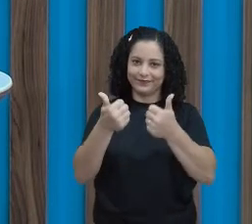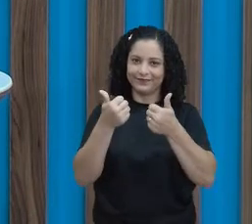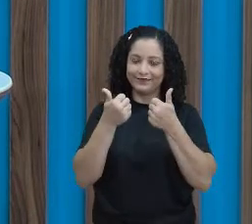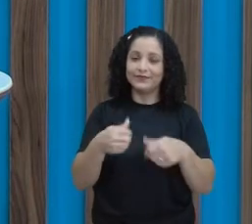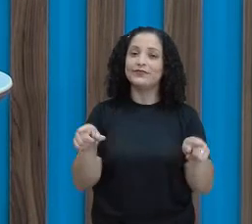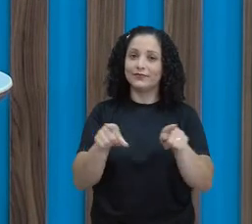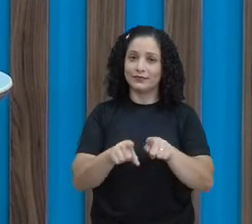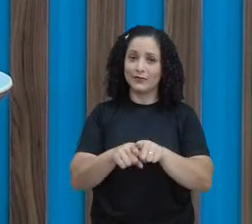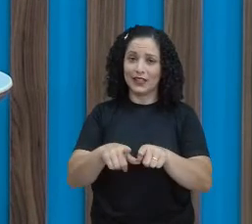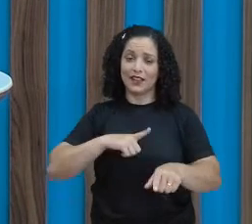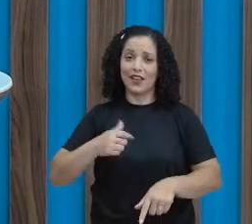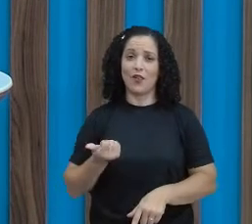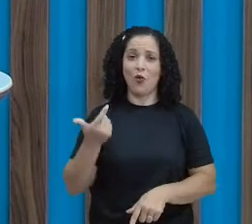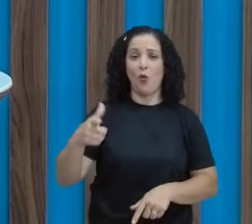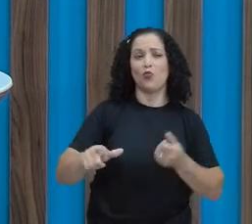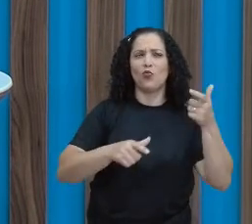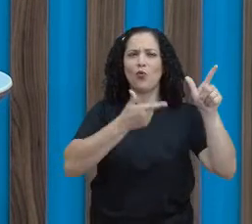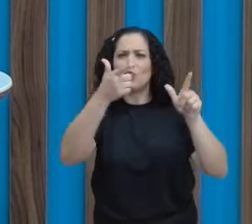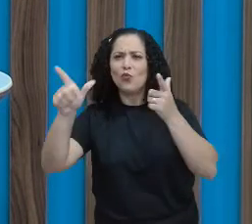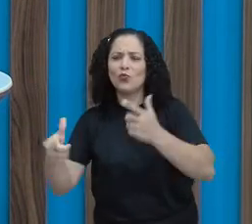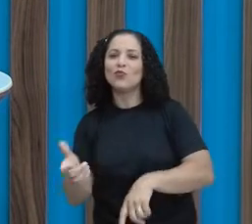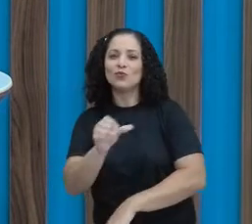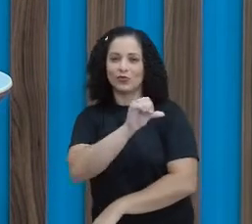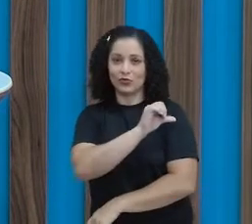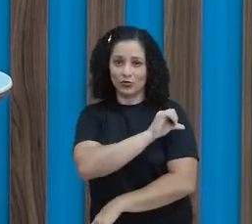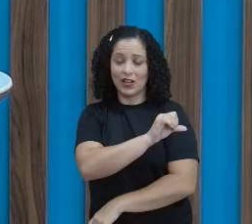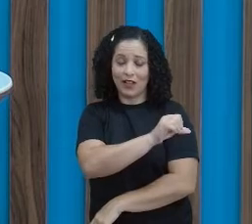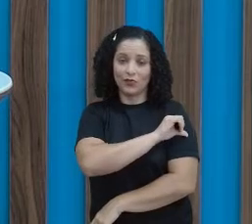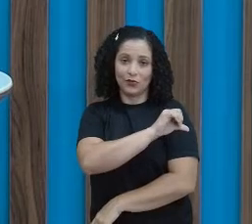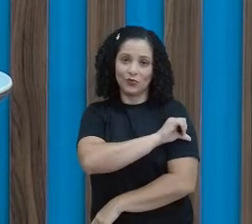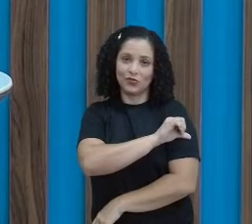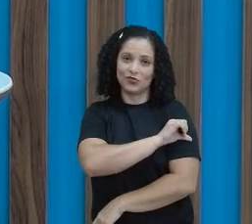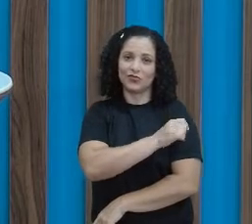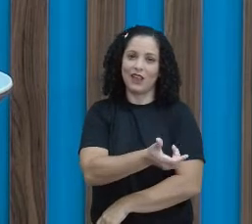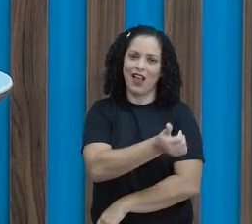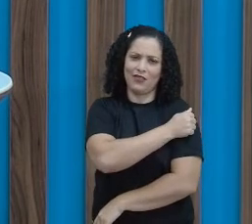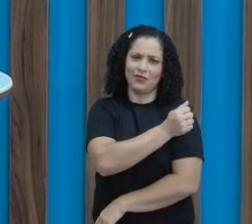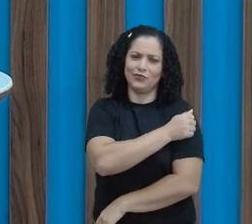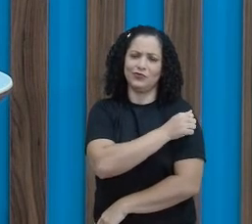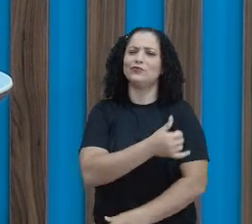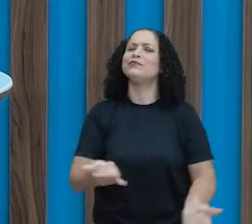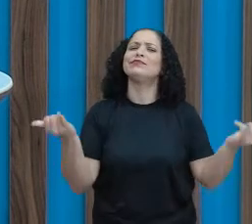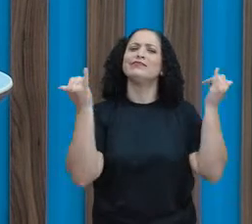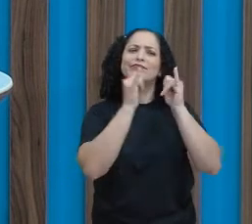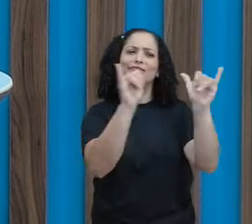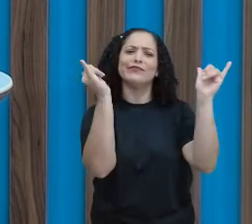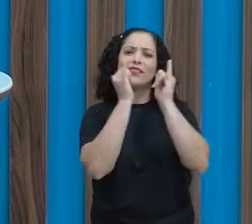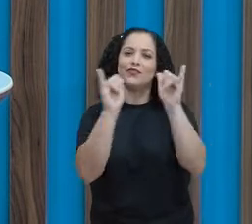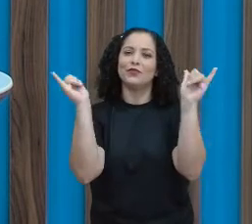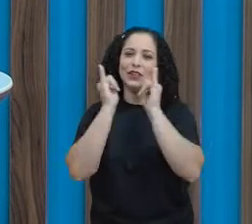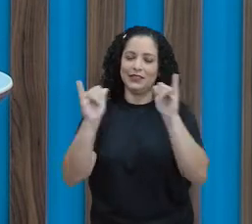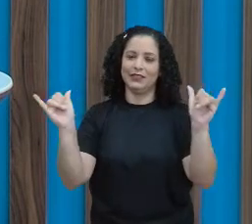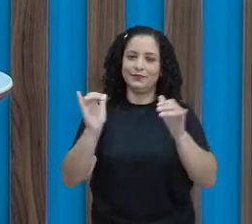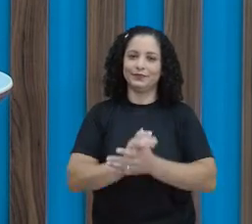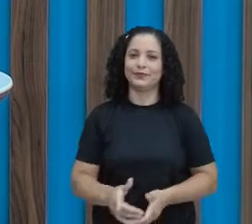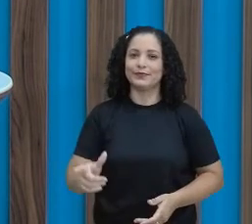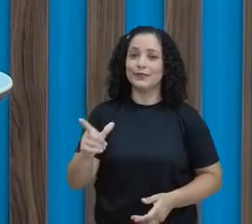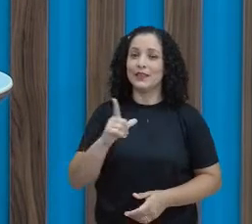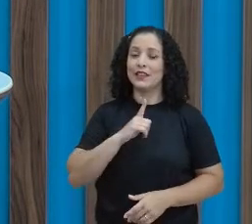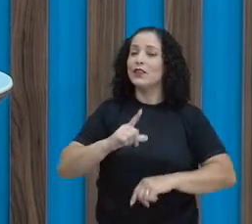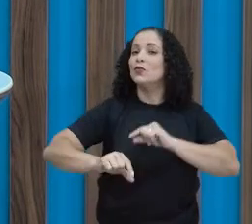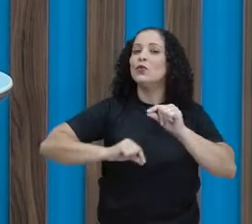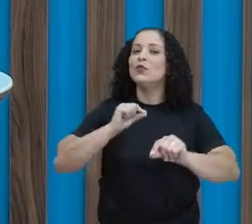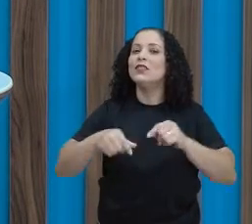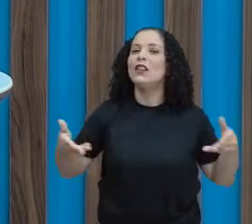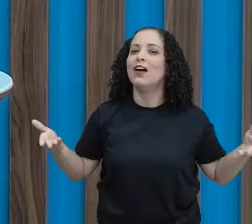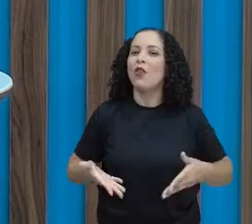os outros. Queremos dizer outros nomes aqui, pessoal. Comecem a divulgar. Eu também tenho um recadinho. Que tal cada um de